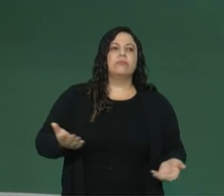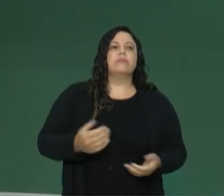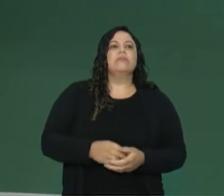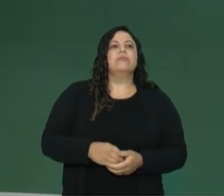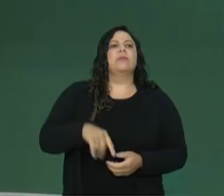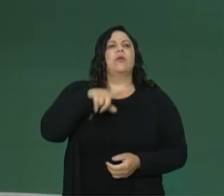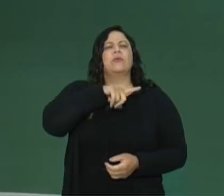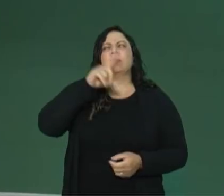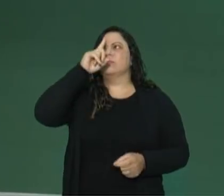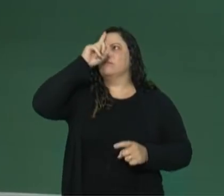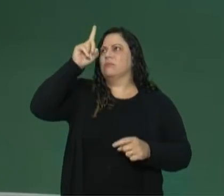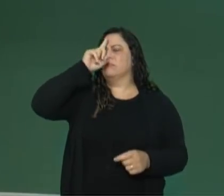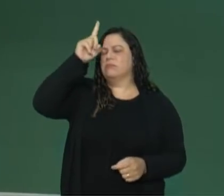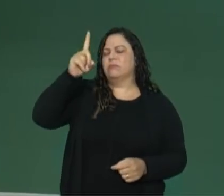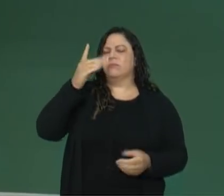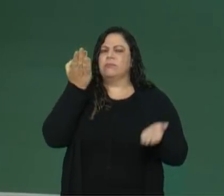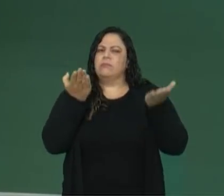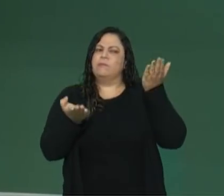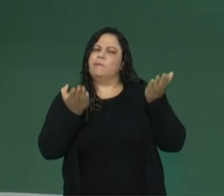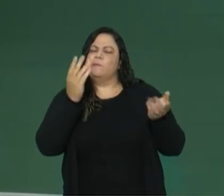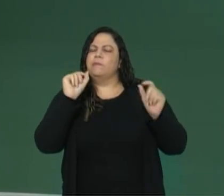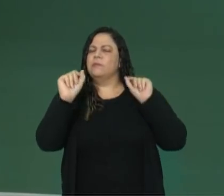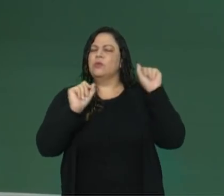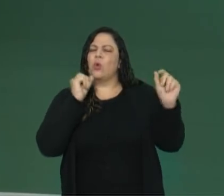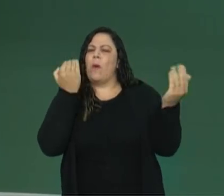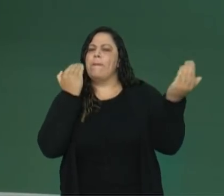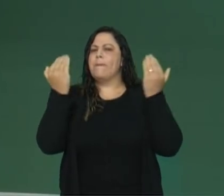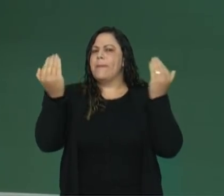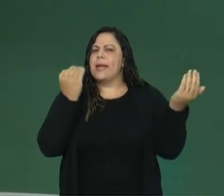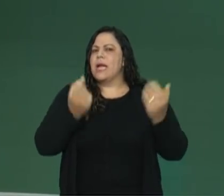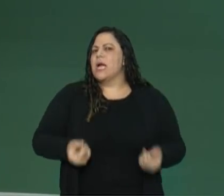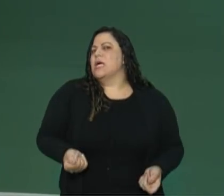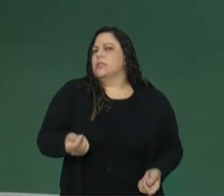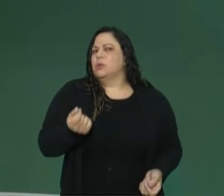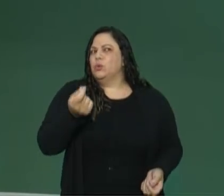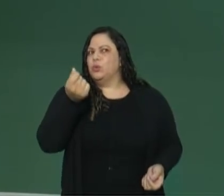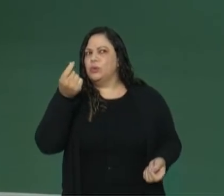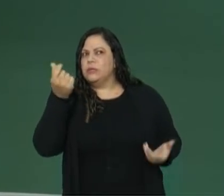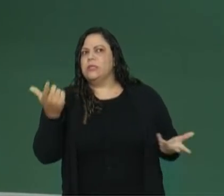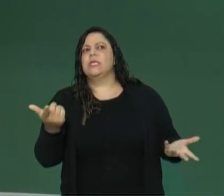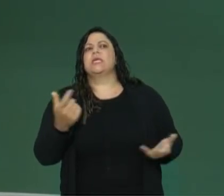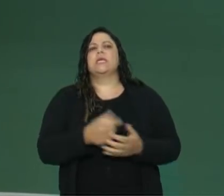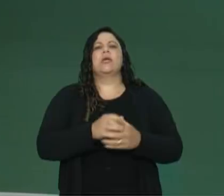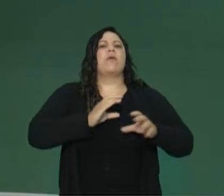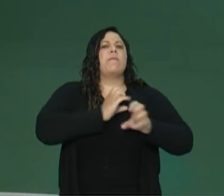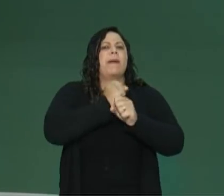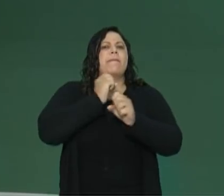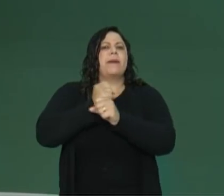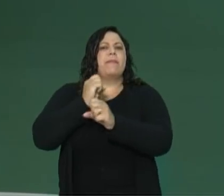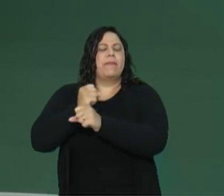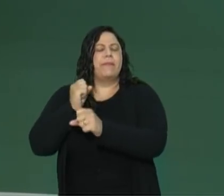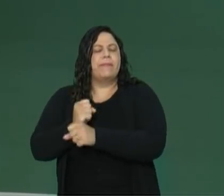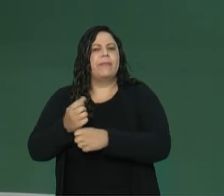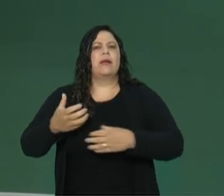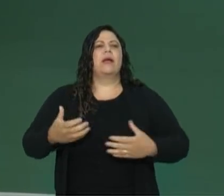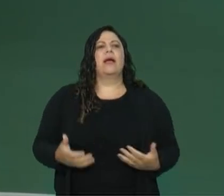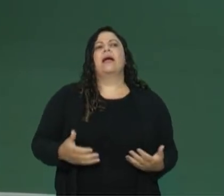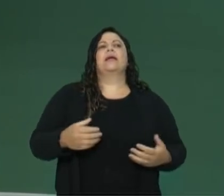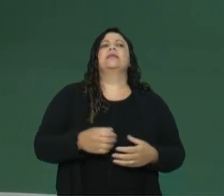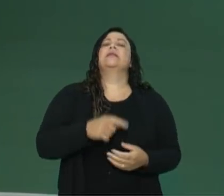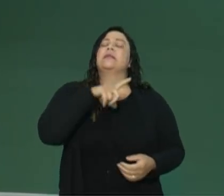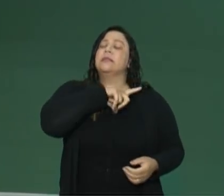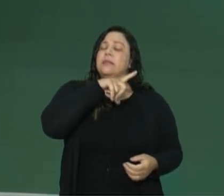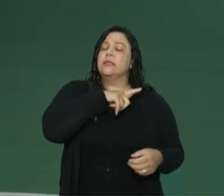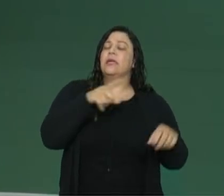tem uma ideia de poupar, uma ideia de dinheiro ali, e ela ali contabilizando. Aqui você também tem o